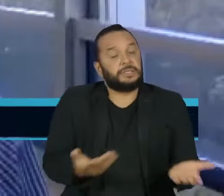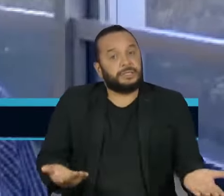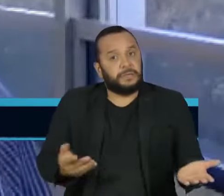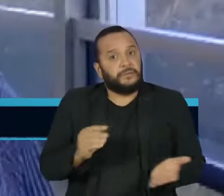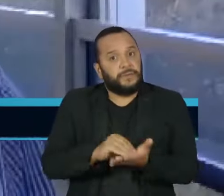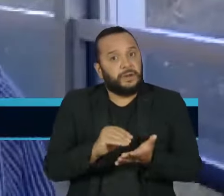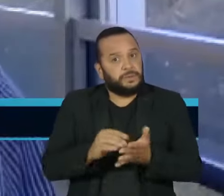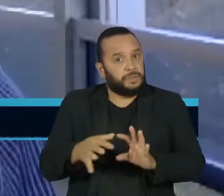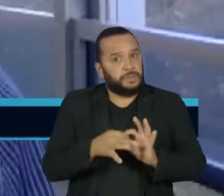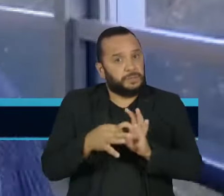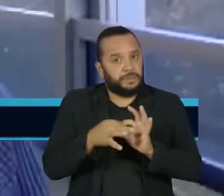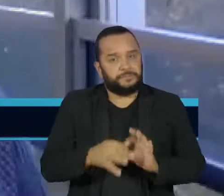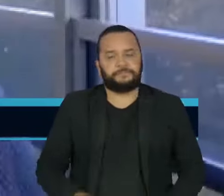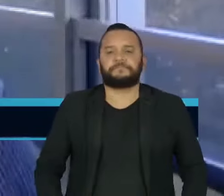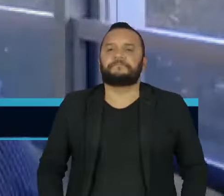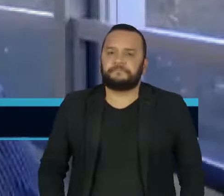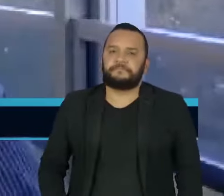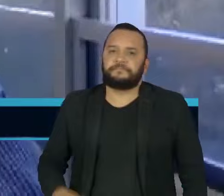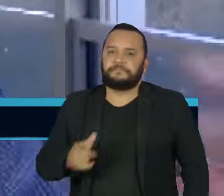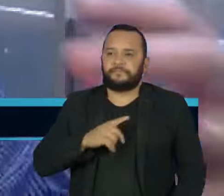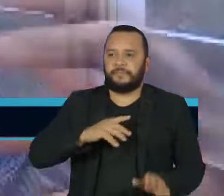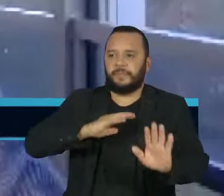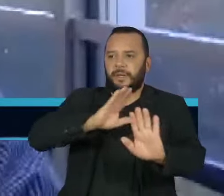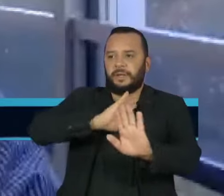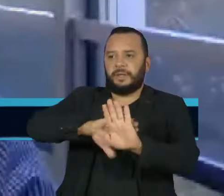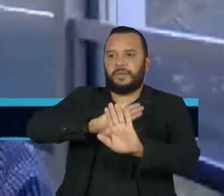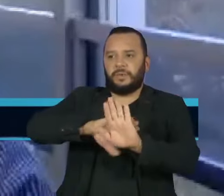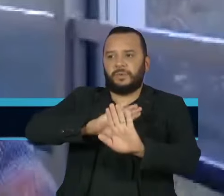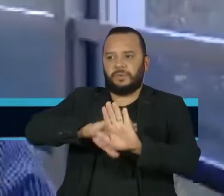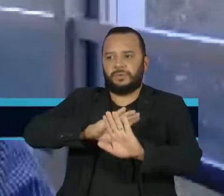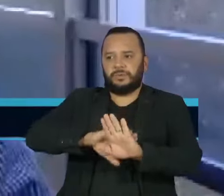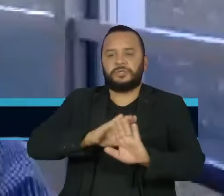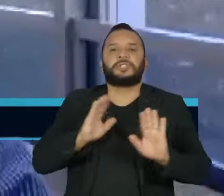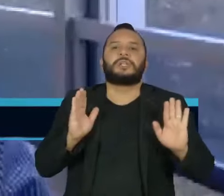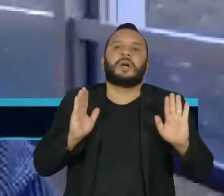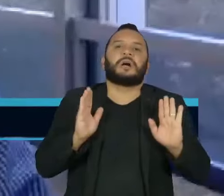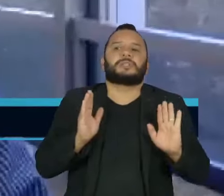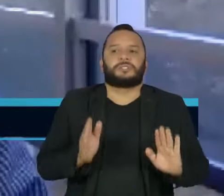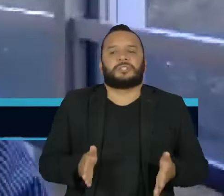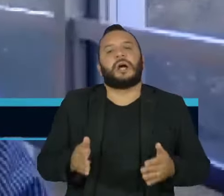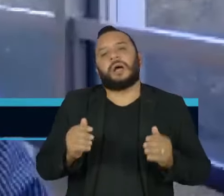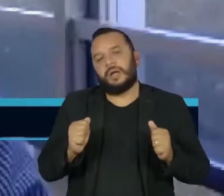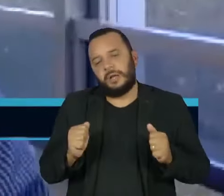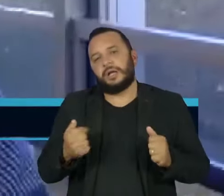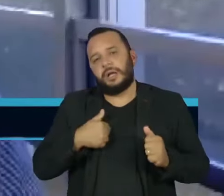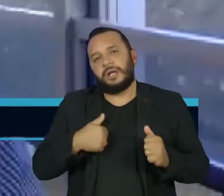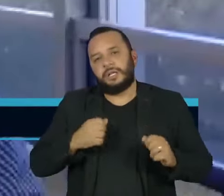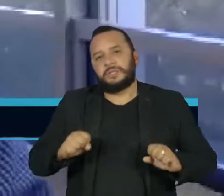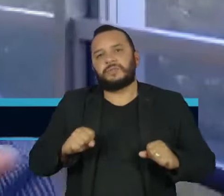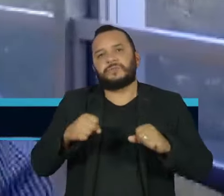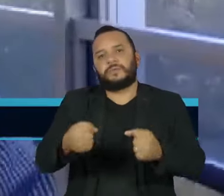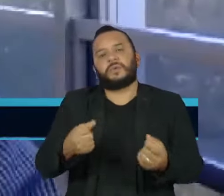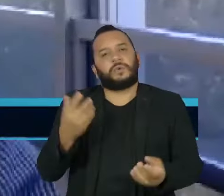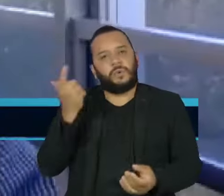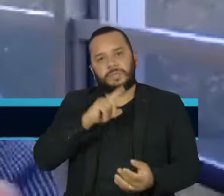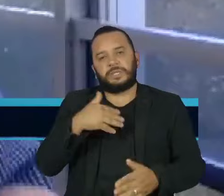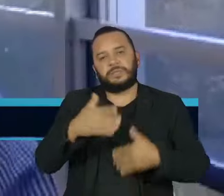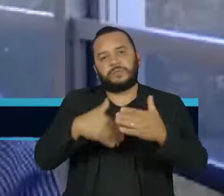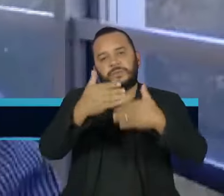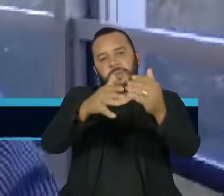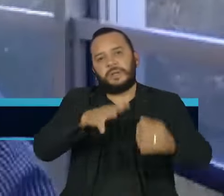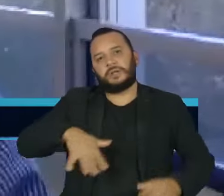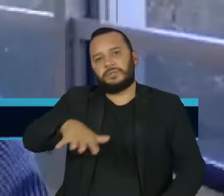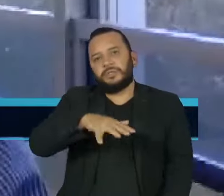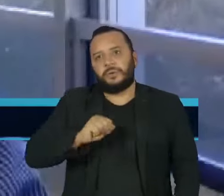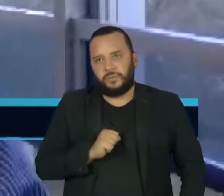Seria importante deixar de lado as diferenças ideológicas, né, para buscarmos combinar um pouco melhor os esforços em favor de um desenvolvimento, porque o desenvolvimento da região, né,